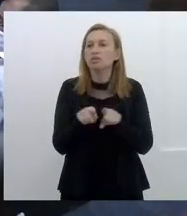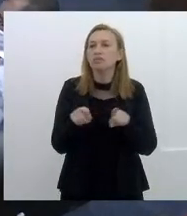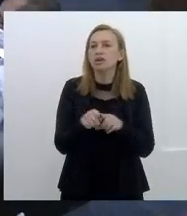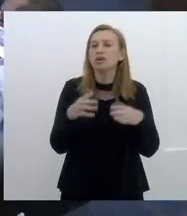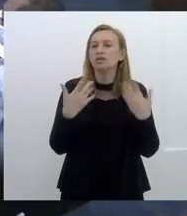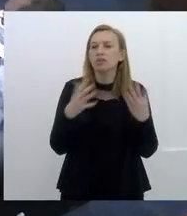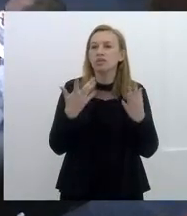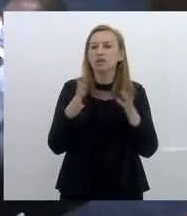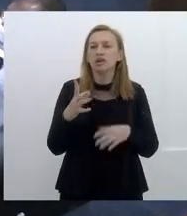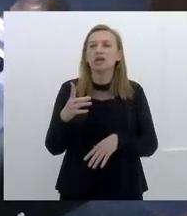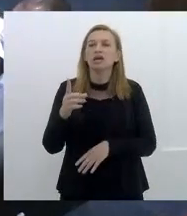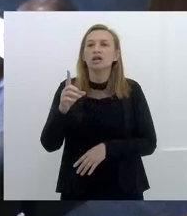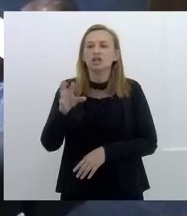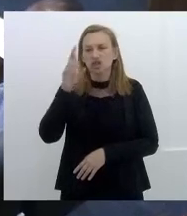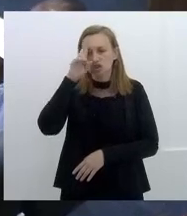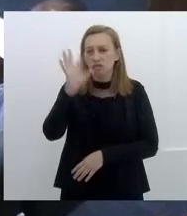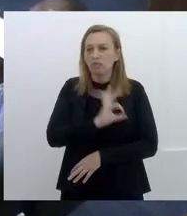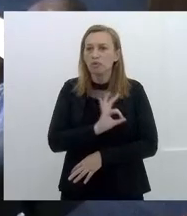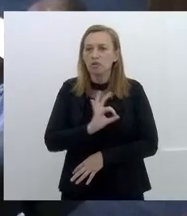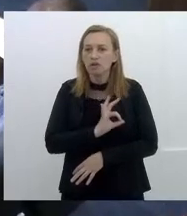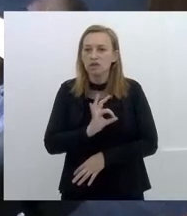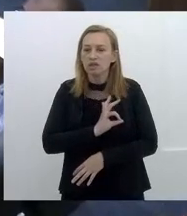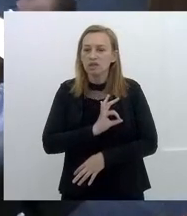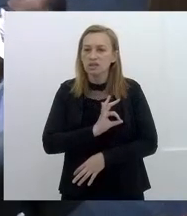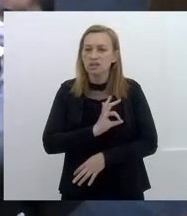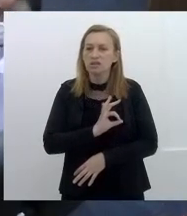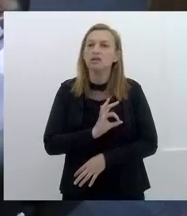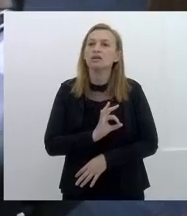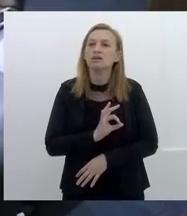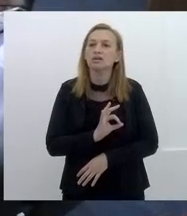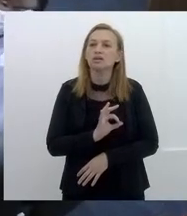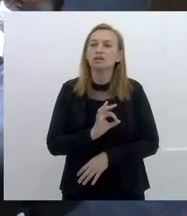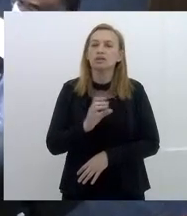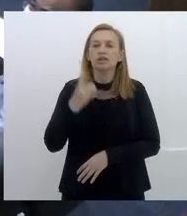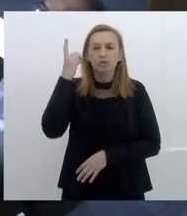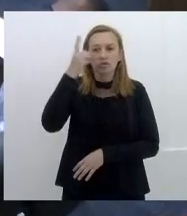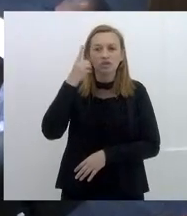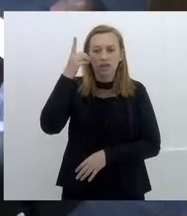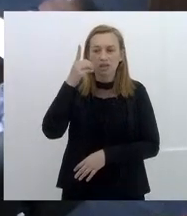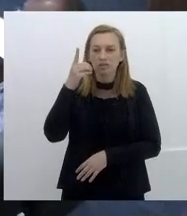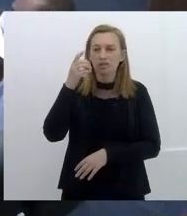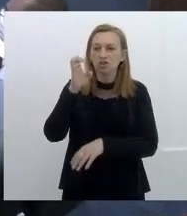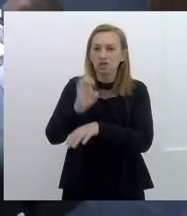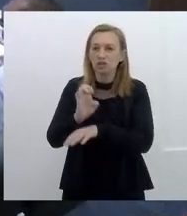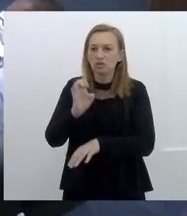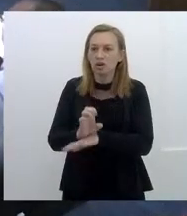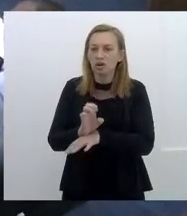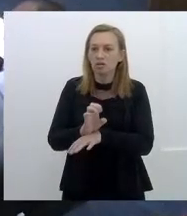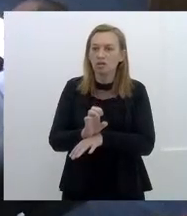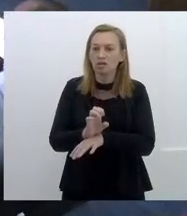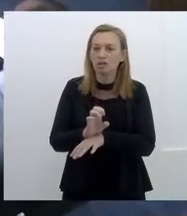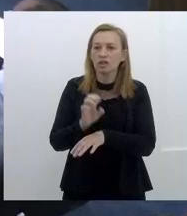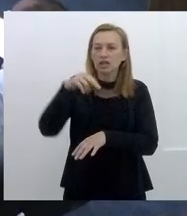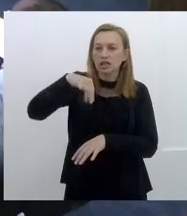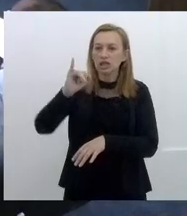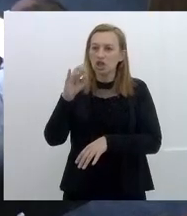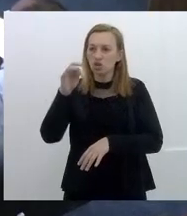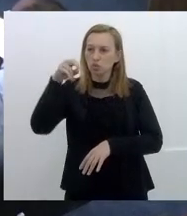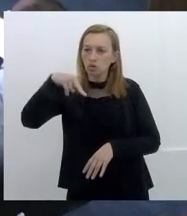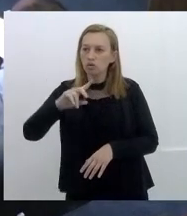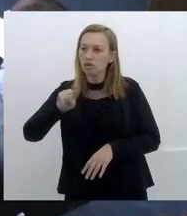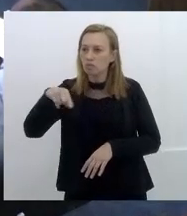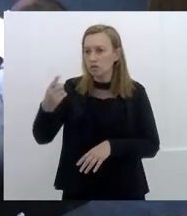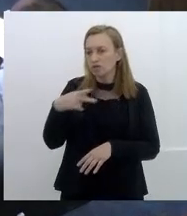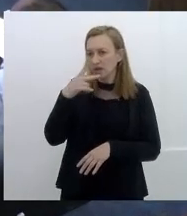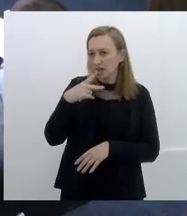Tenente Nilton da Silva meu suplente deputado estadual sempre presente também em todas as discussões seja bem-vindo e vai silência fará